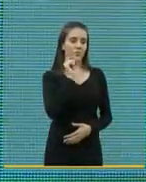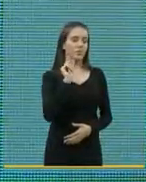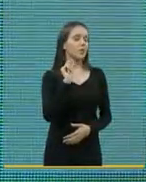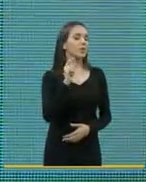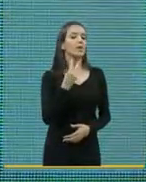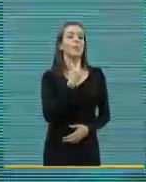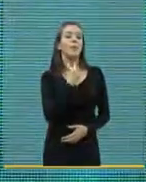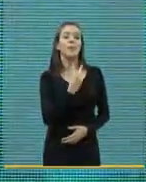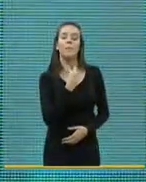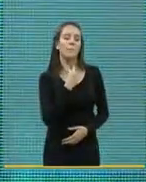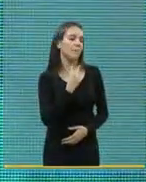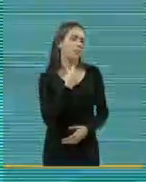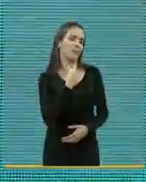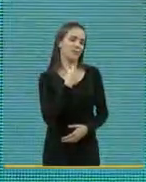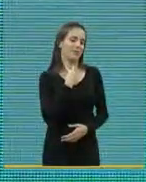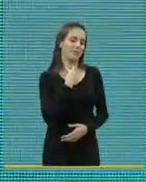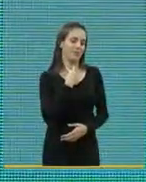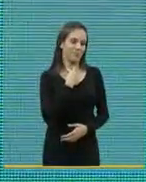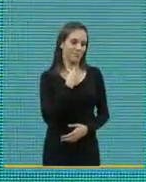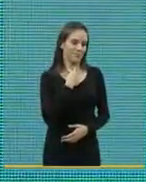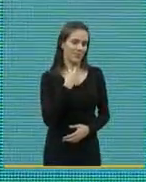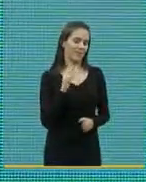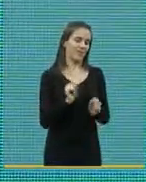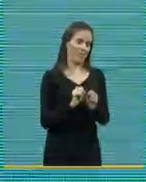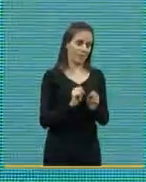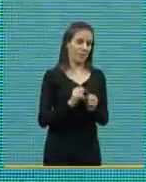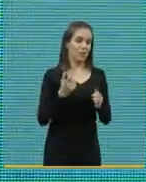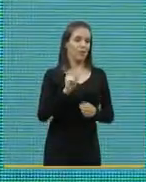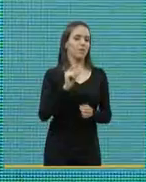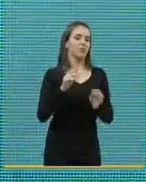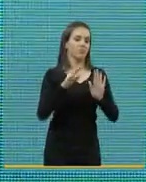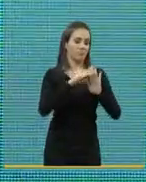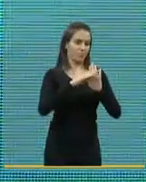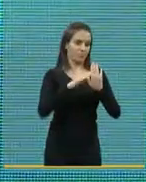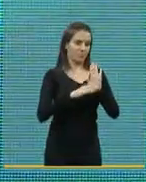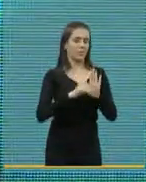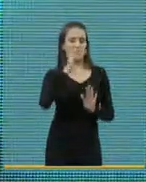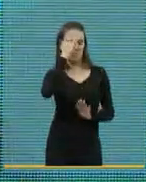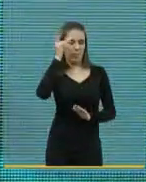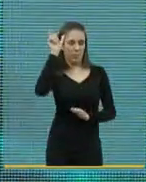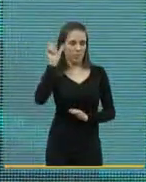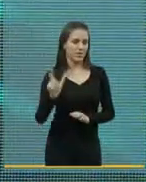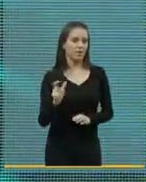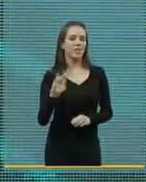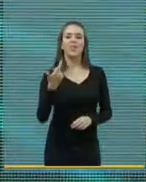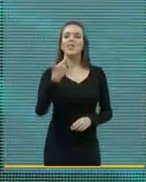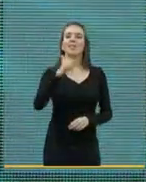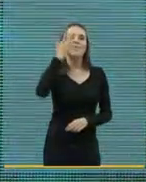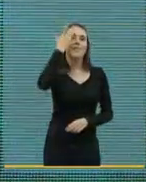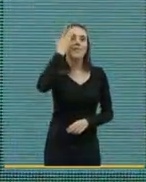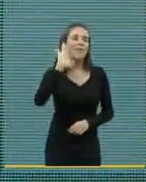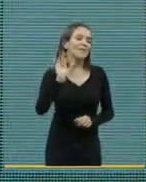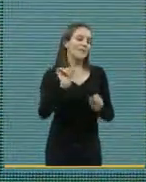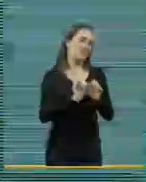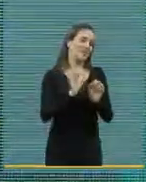pode ser feito é um exemplo do resultado de alguém que não tem preparo